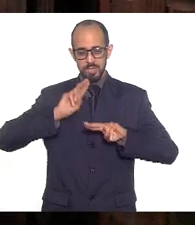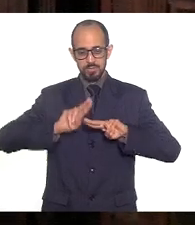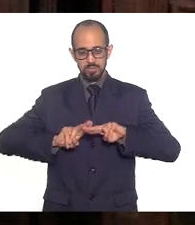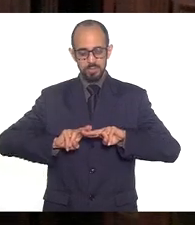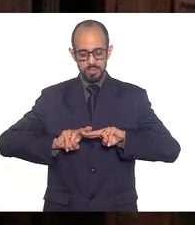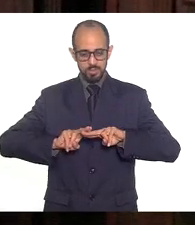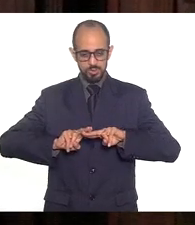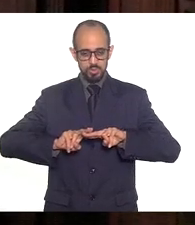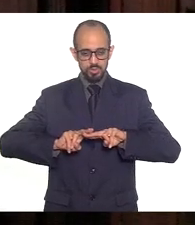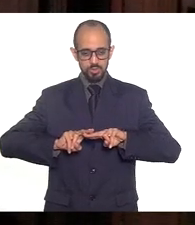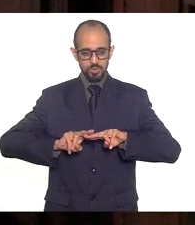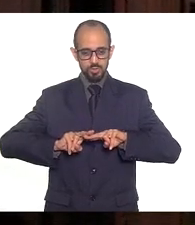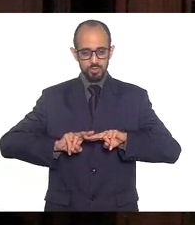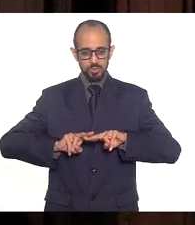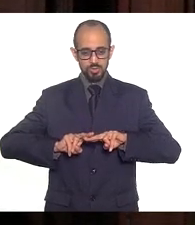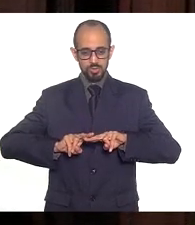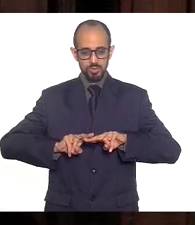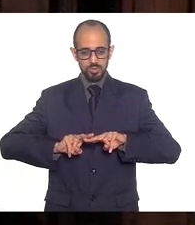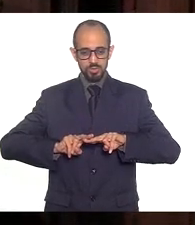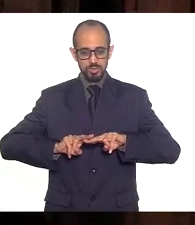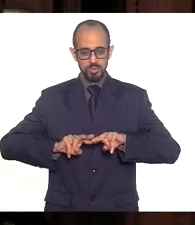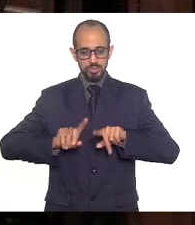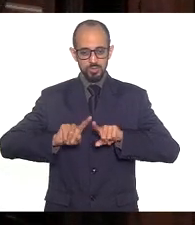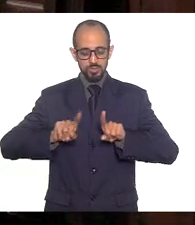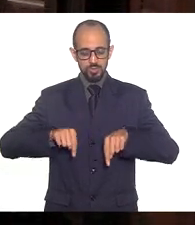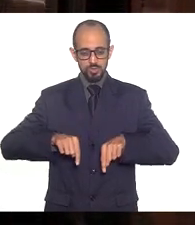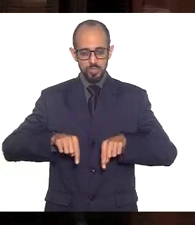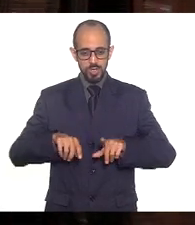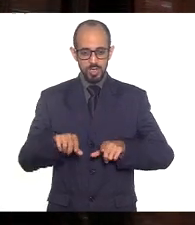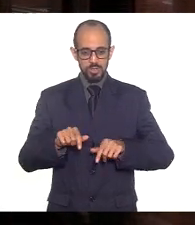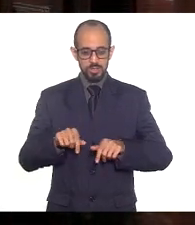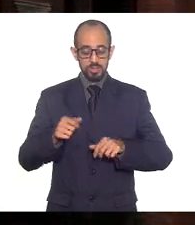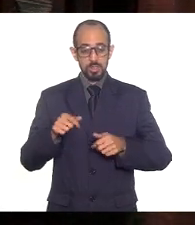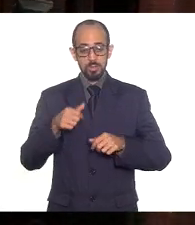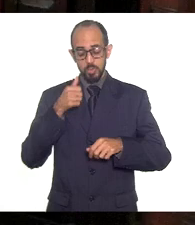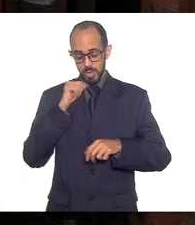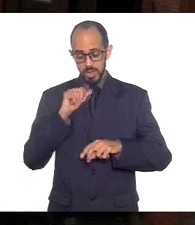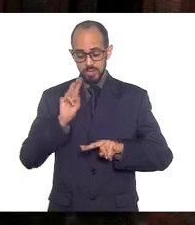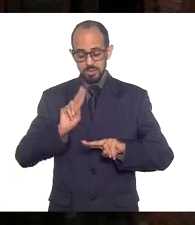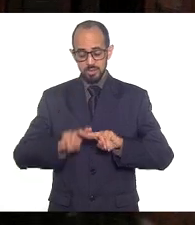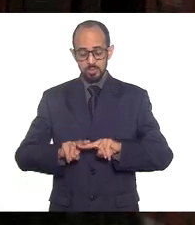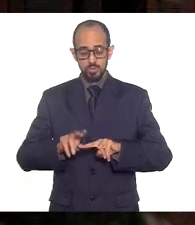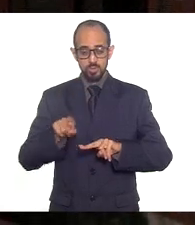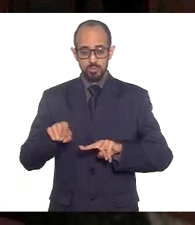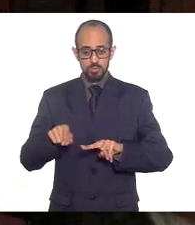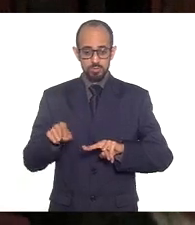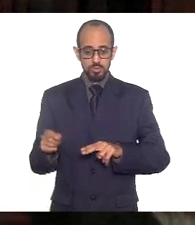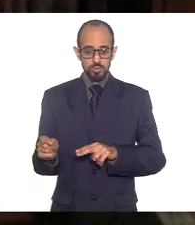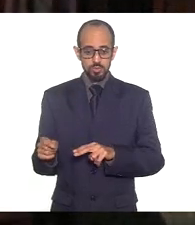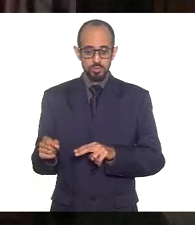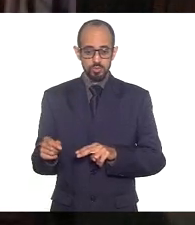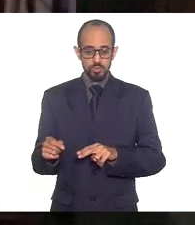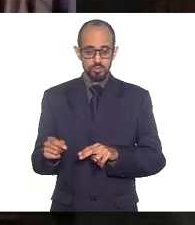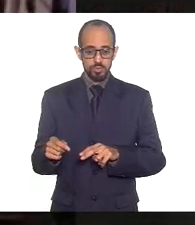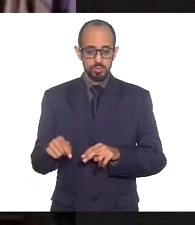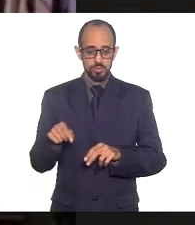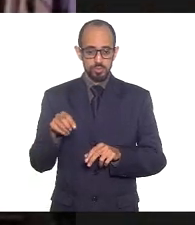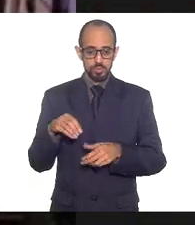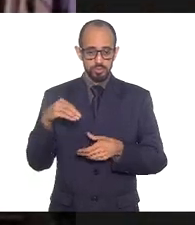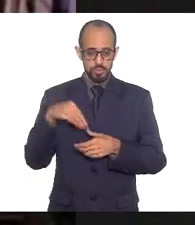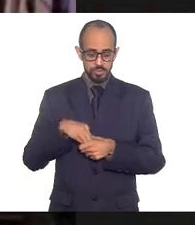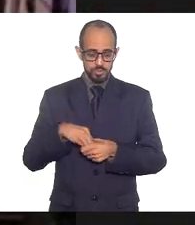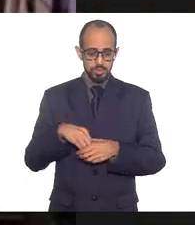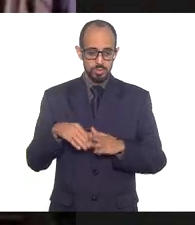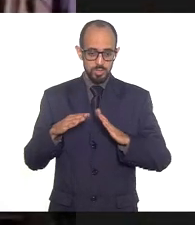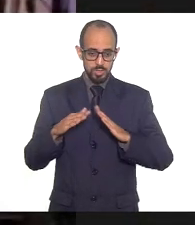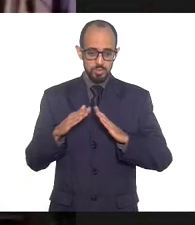mulheres ter figuras e meninas estão cumprindo o seu cumprir a sua medida